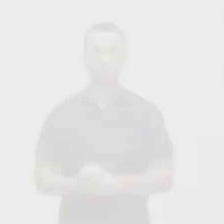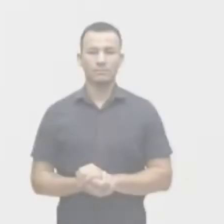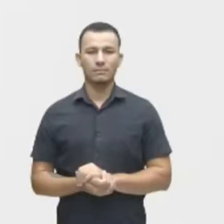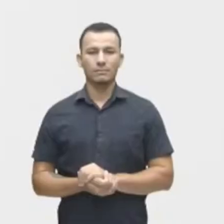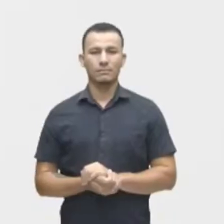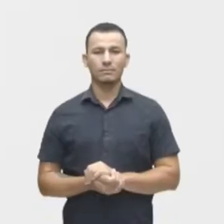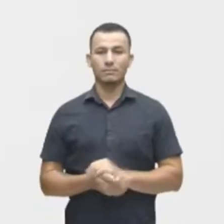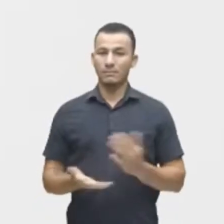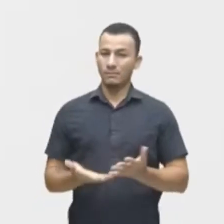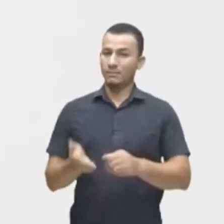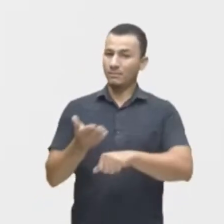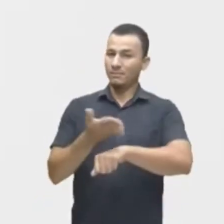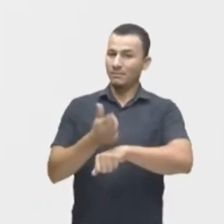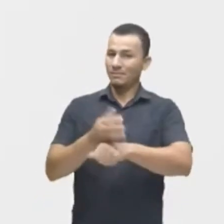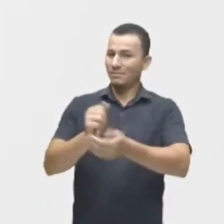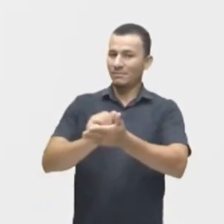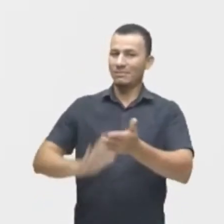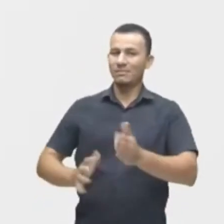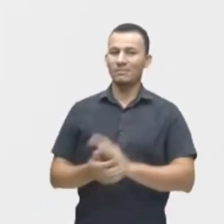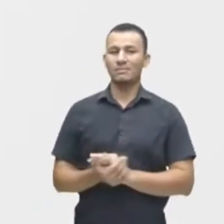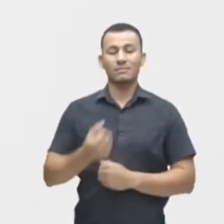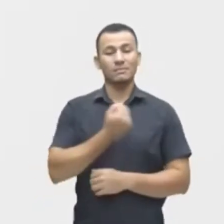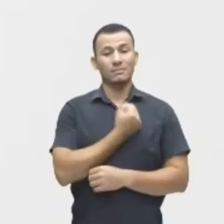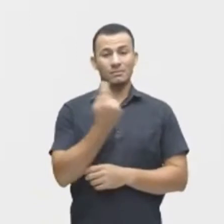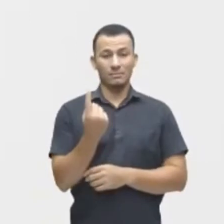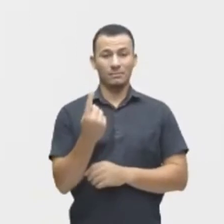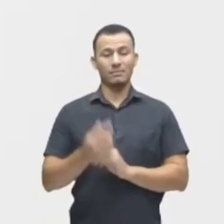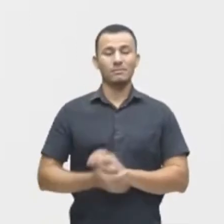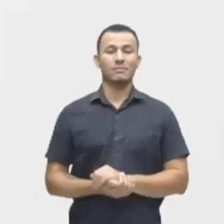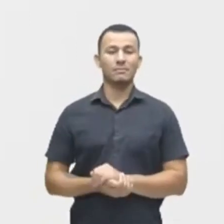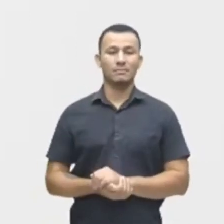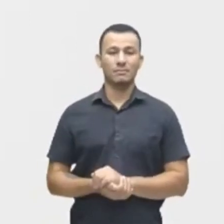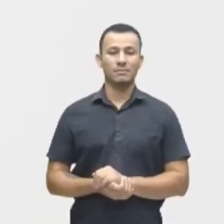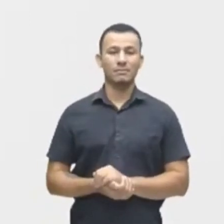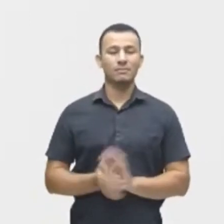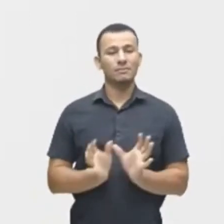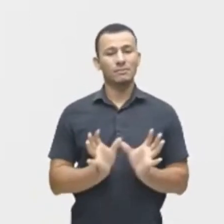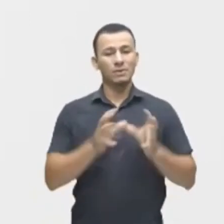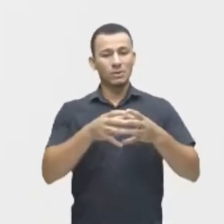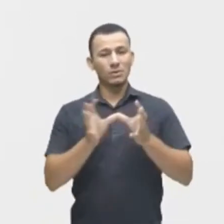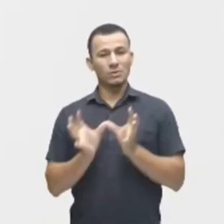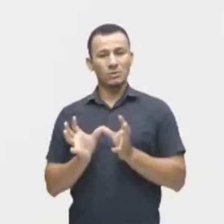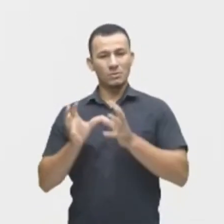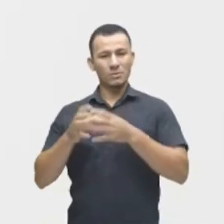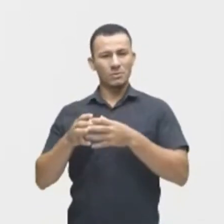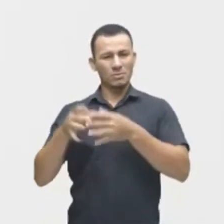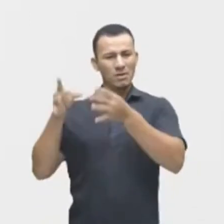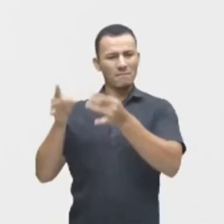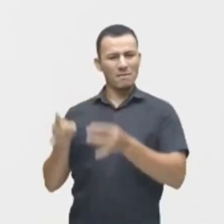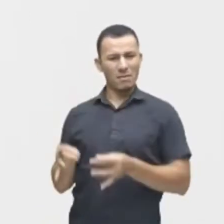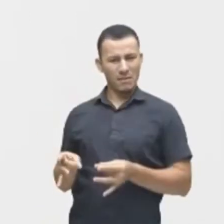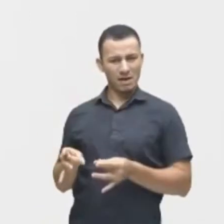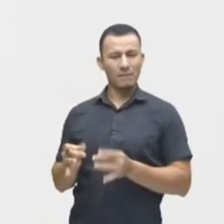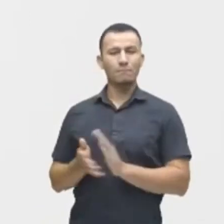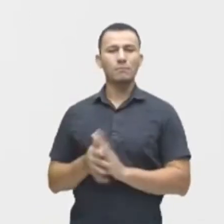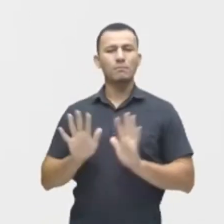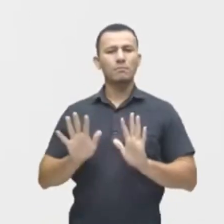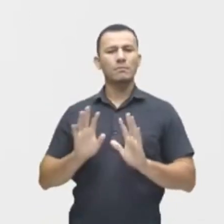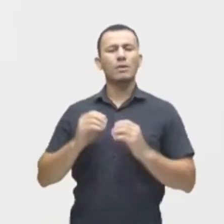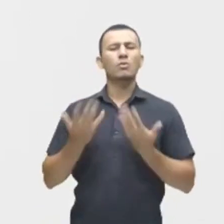Vamos para o nosso exercitando. Primeira questão. Dos grupos descritos a seguir, qual